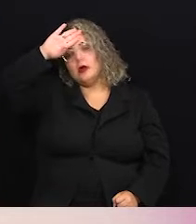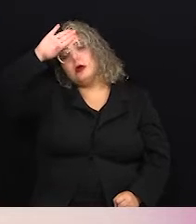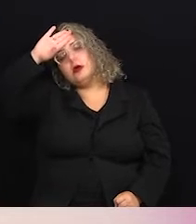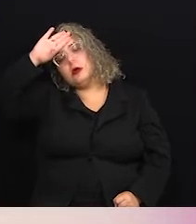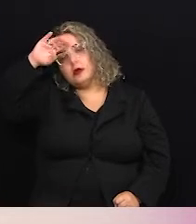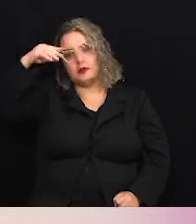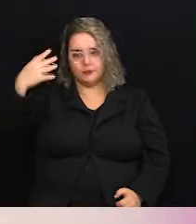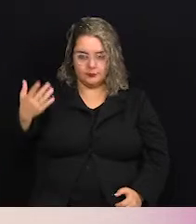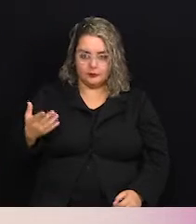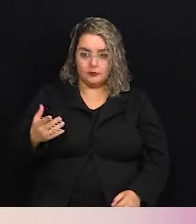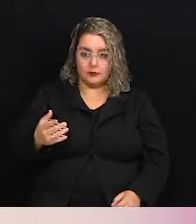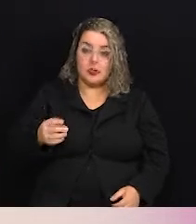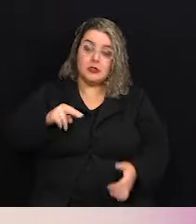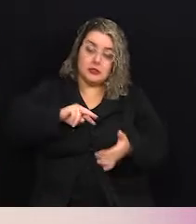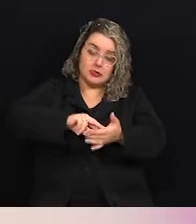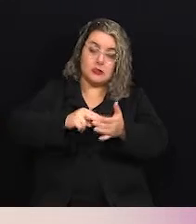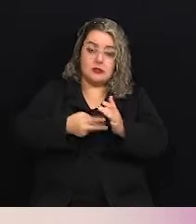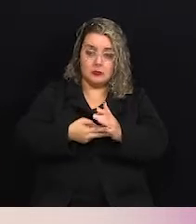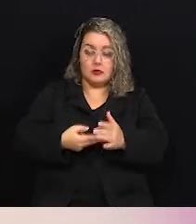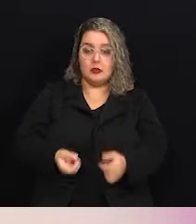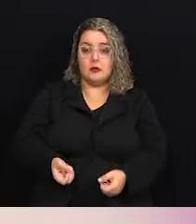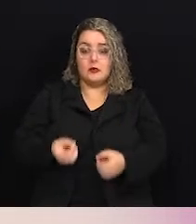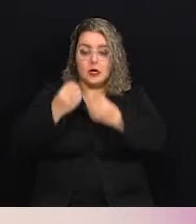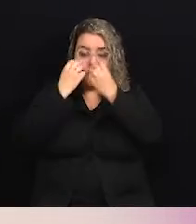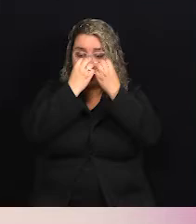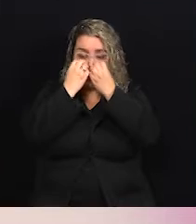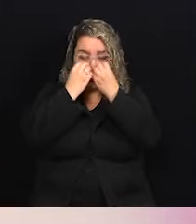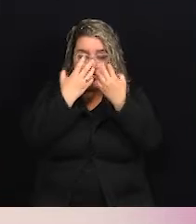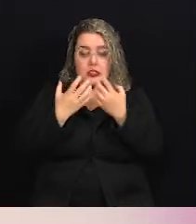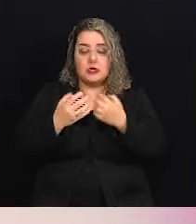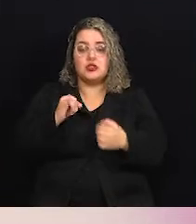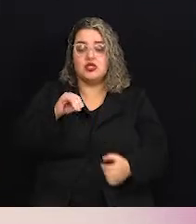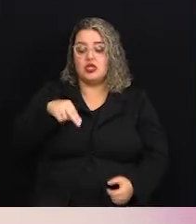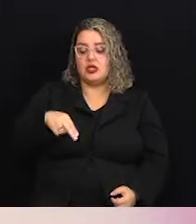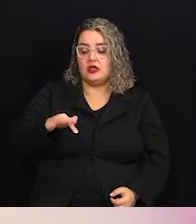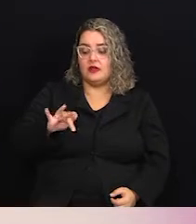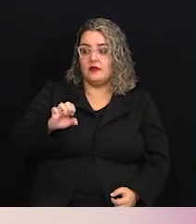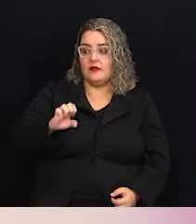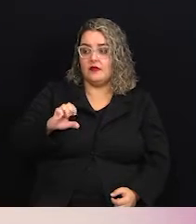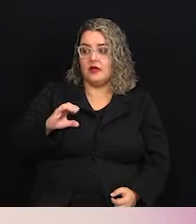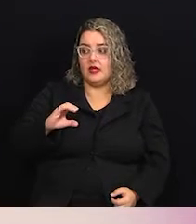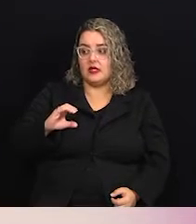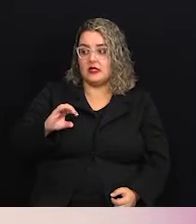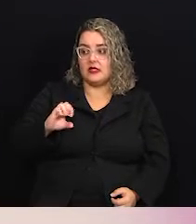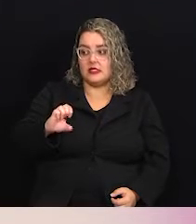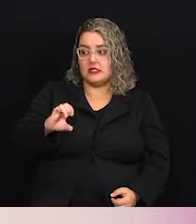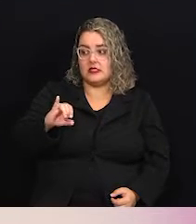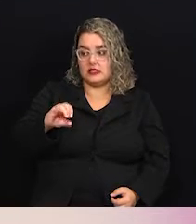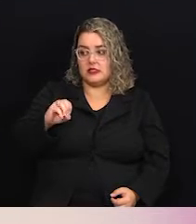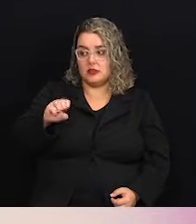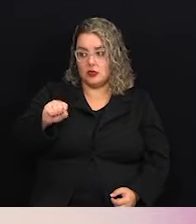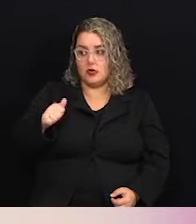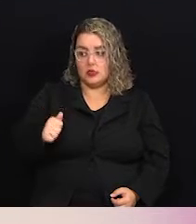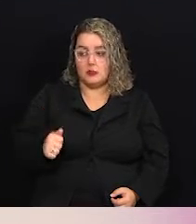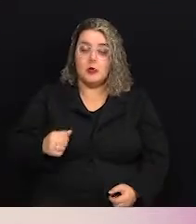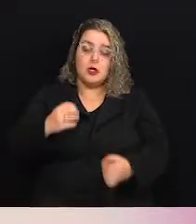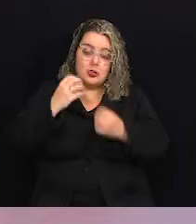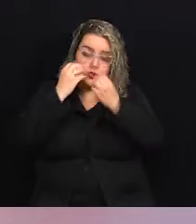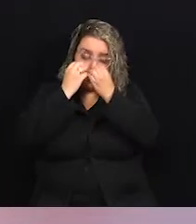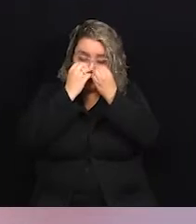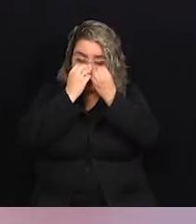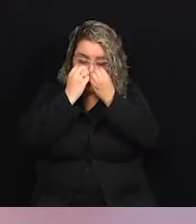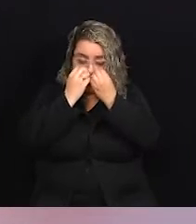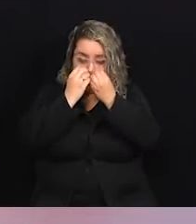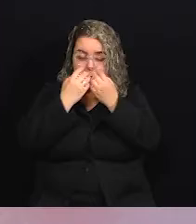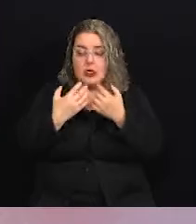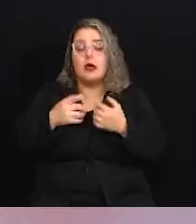por exemplo, quer dizer que tenho uma rinite infecciosa. Mas o que a gente geralmente chama de rinite é aquela alérgica mesmo. O